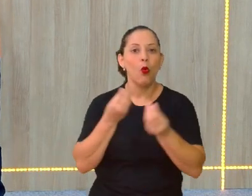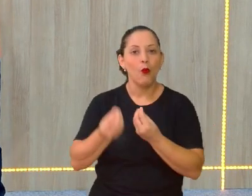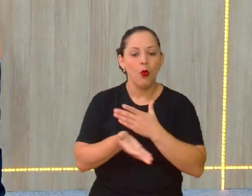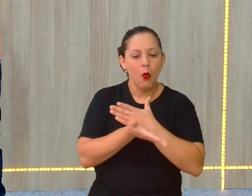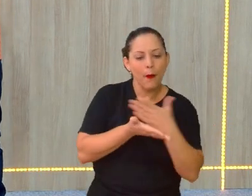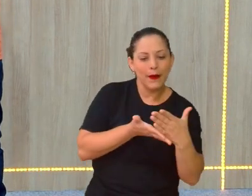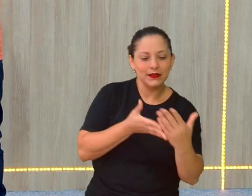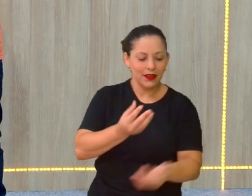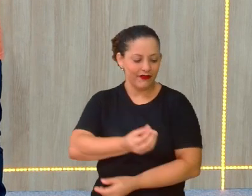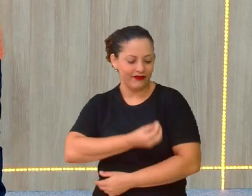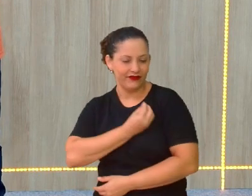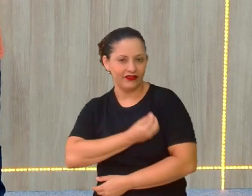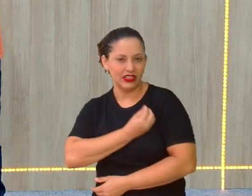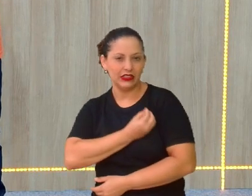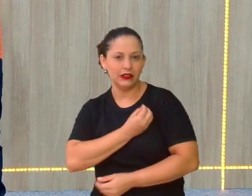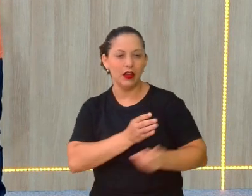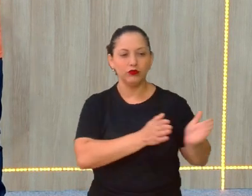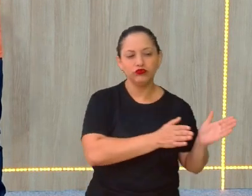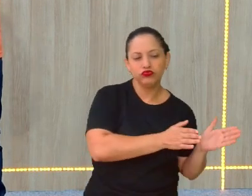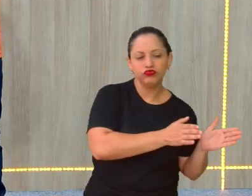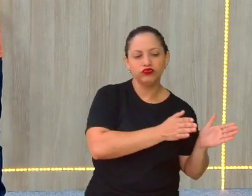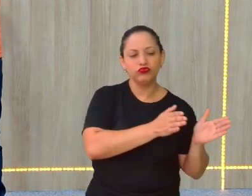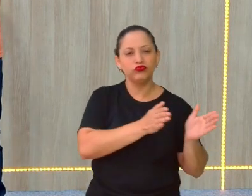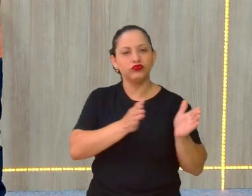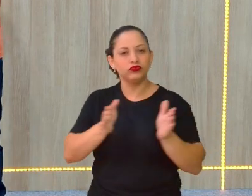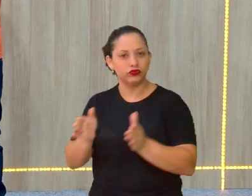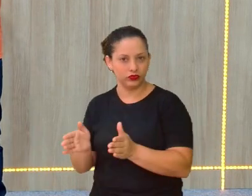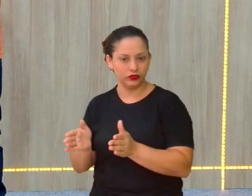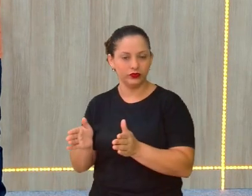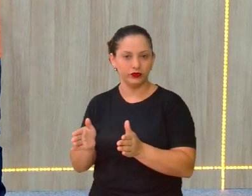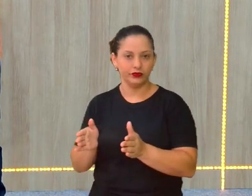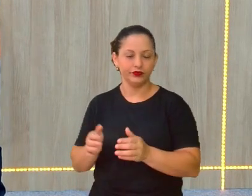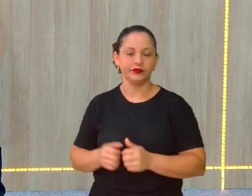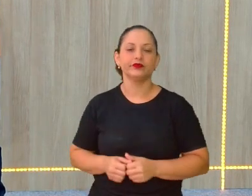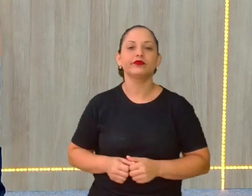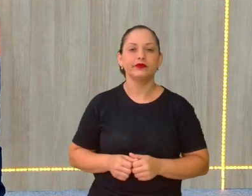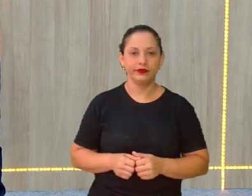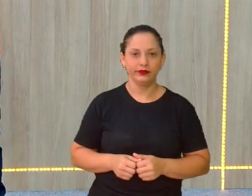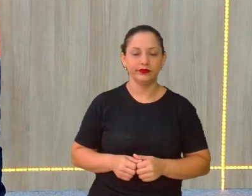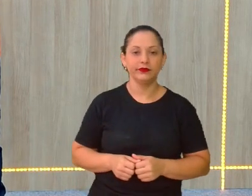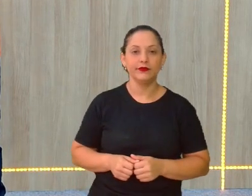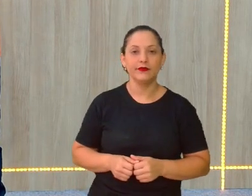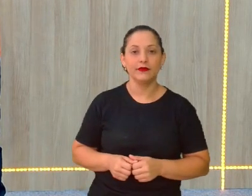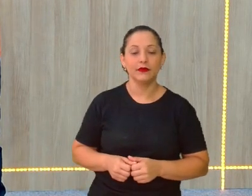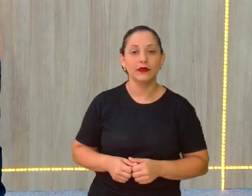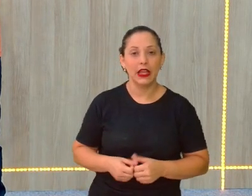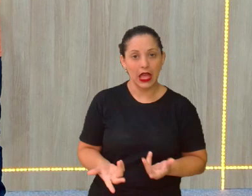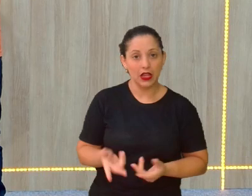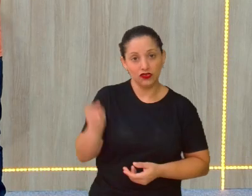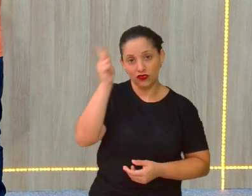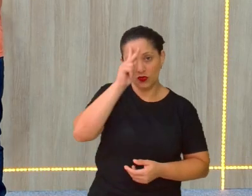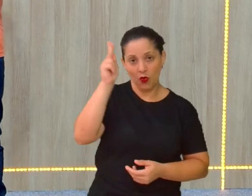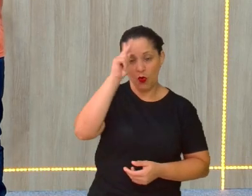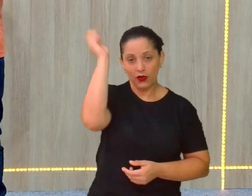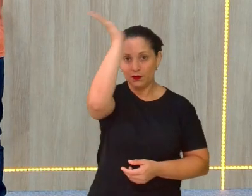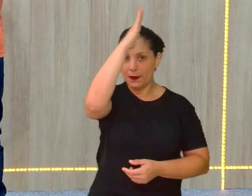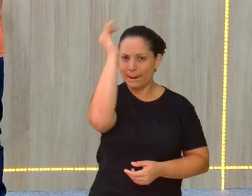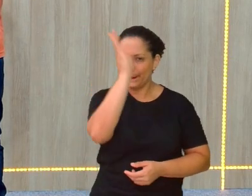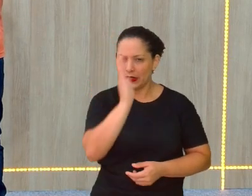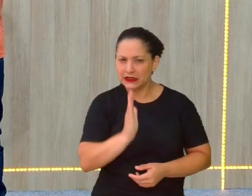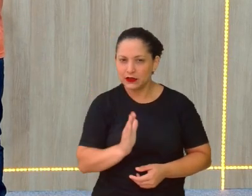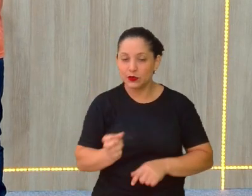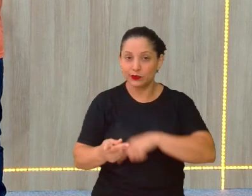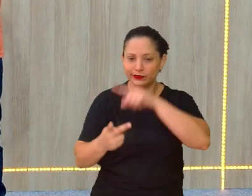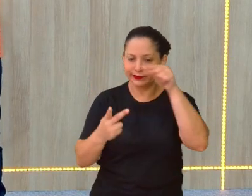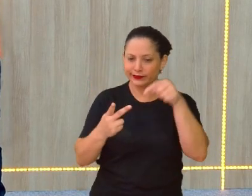né, com o período ali pré-histórico, né, e o período pré-histórico do Brasil. Depois a gente entra